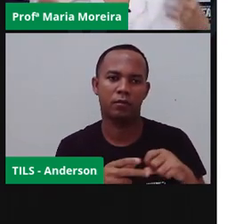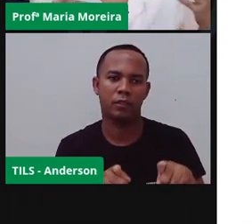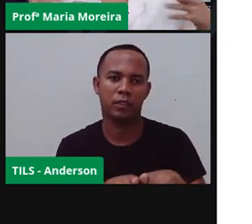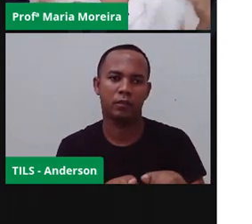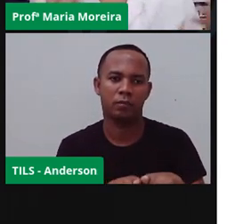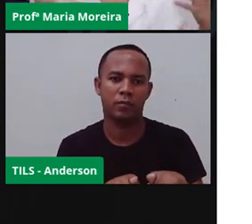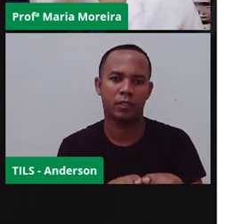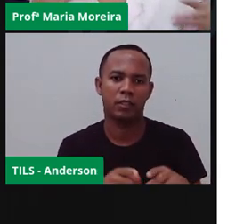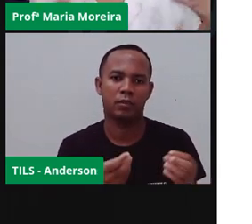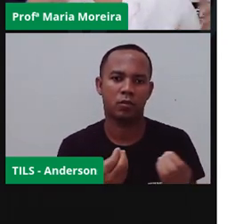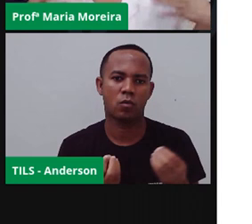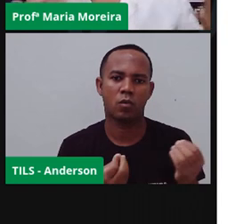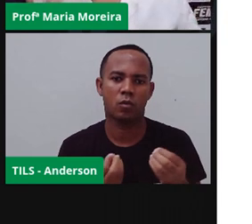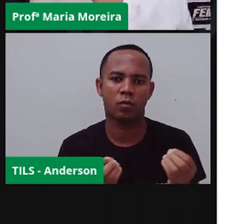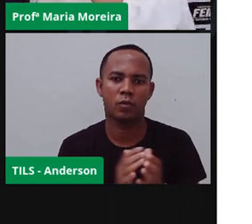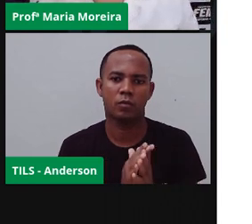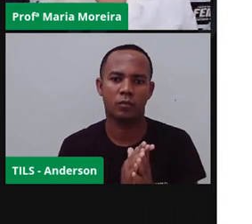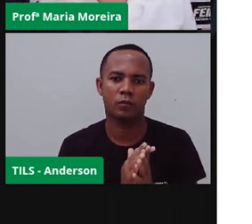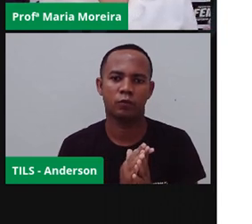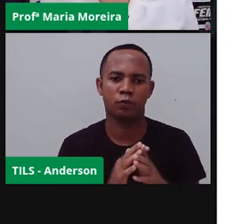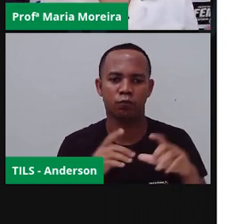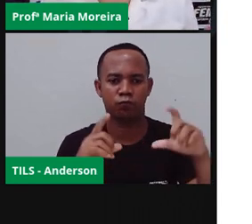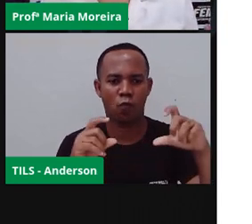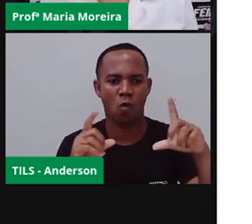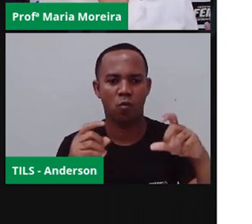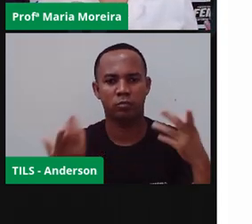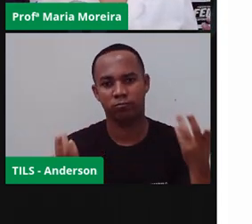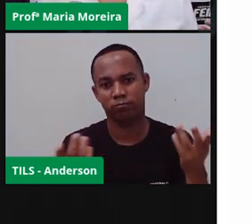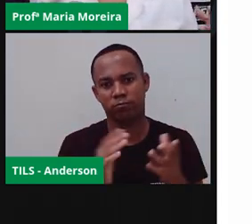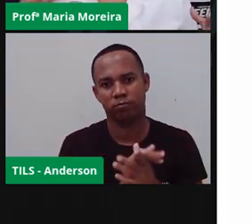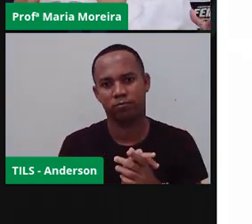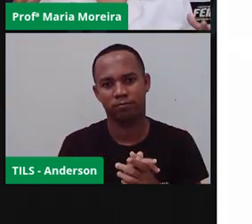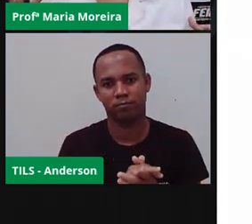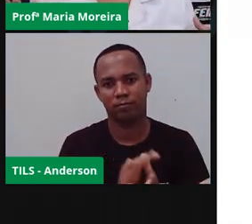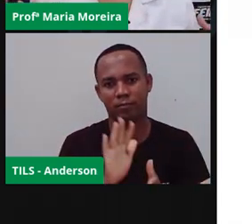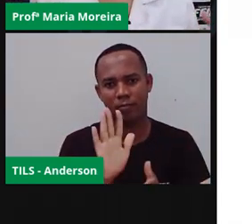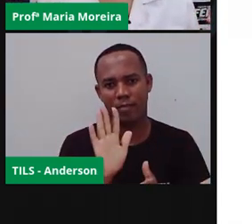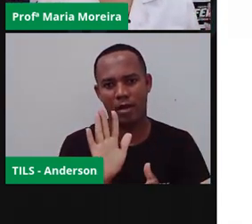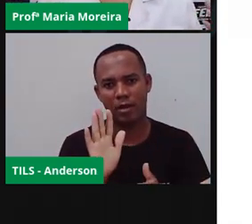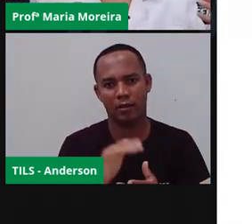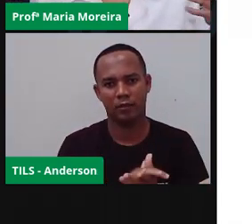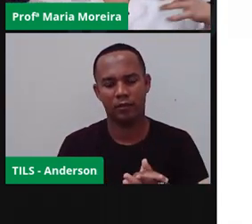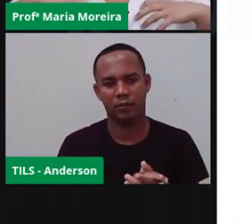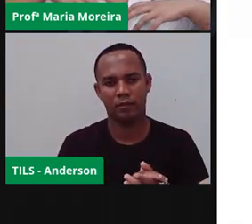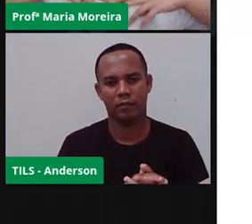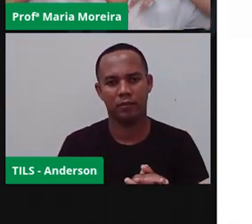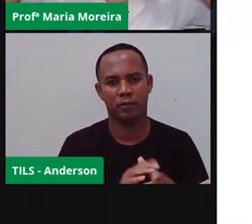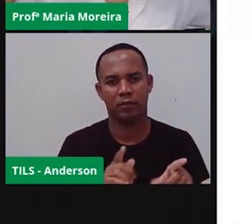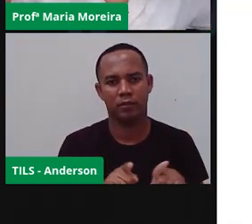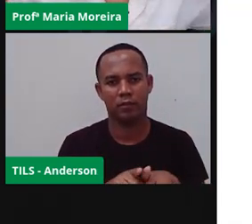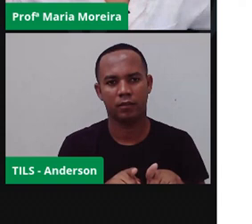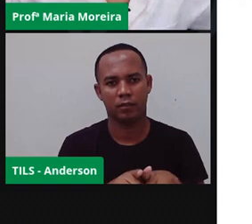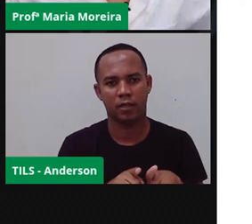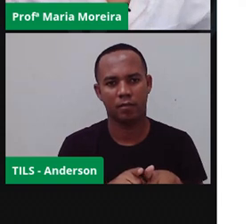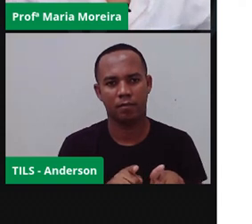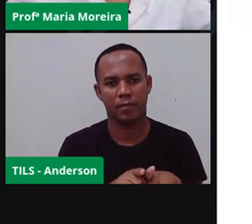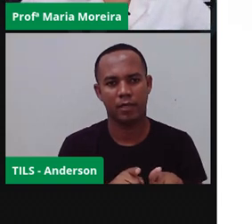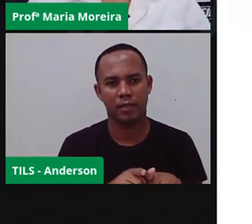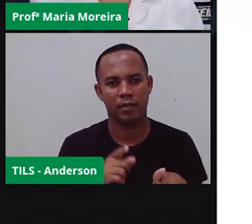animada funciona meio que como um desenho animado, certo? Mas os personagens, eles têm